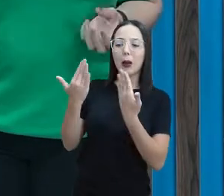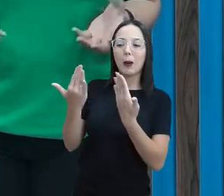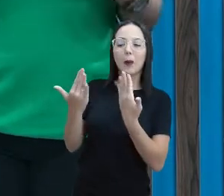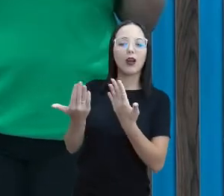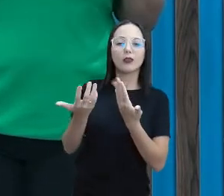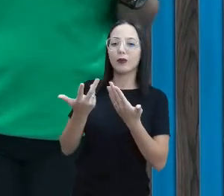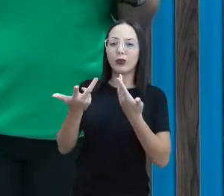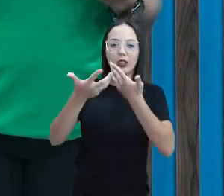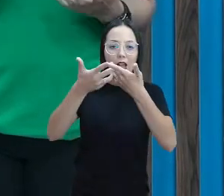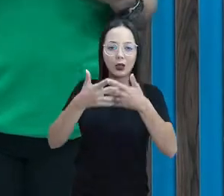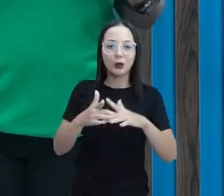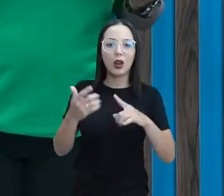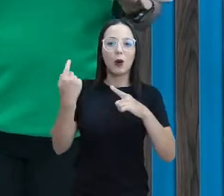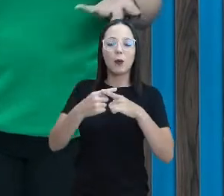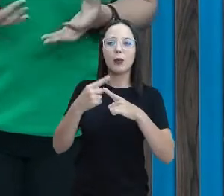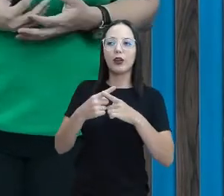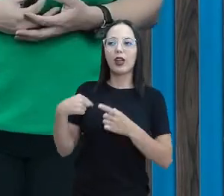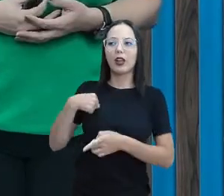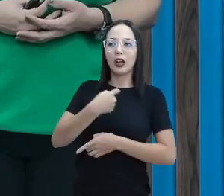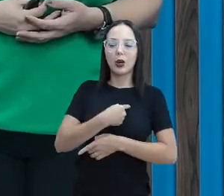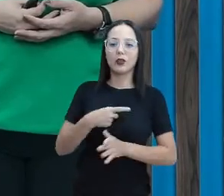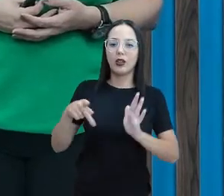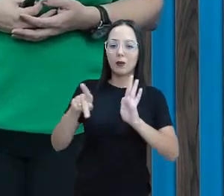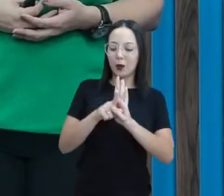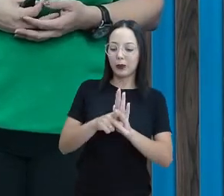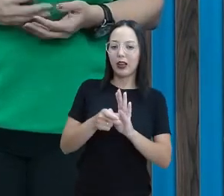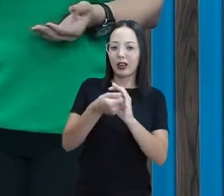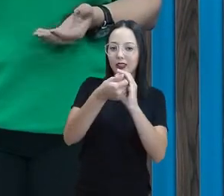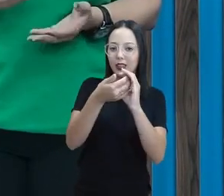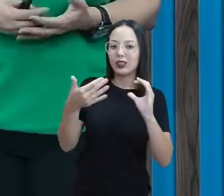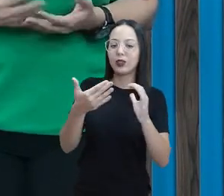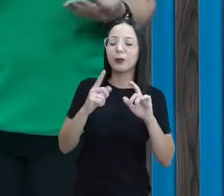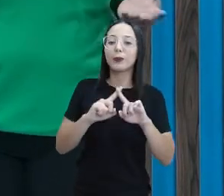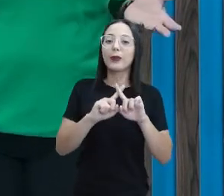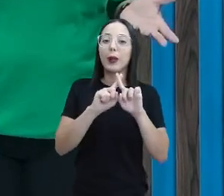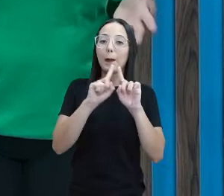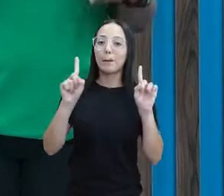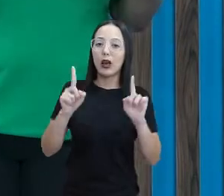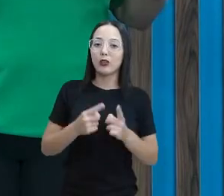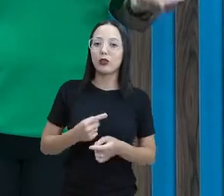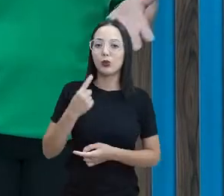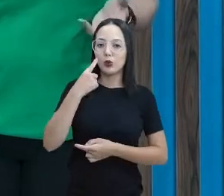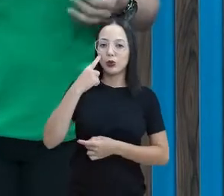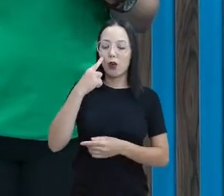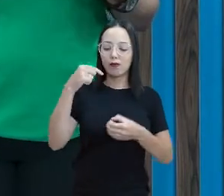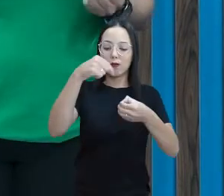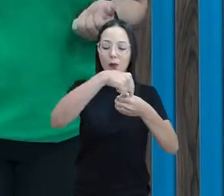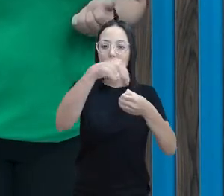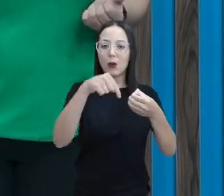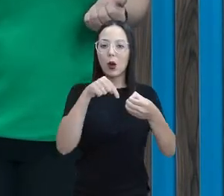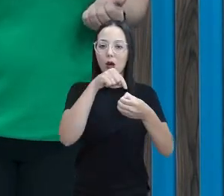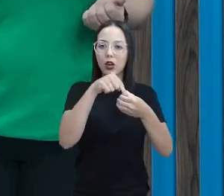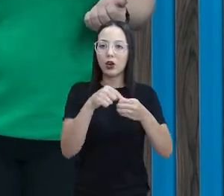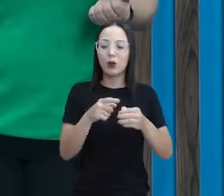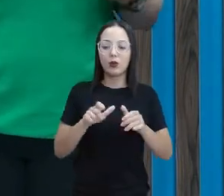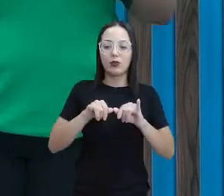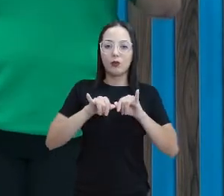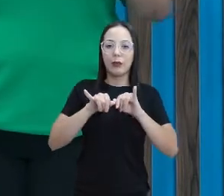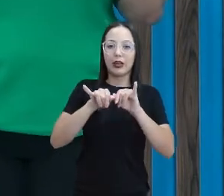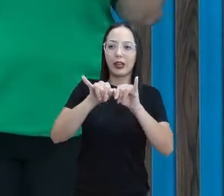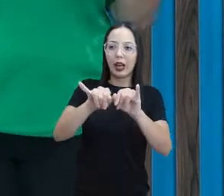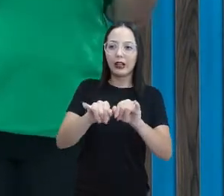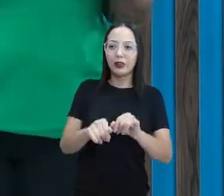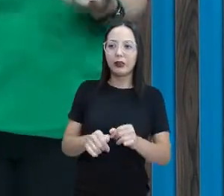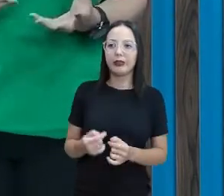Ou seja, tá na nossa natureza, tá bom? Mas, logicamente, que um morango não iria parar no supermercado com